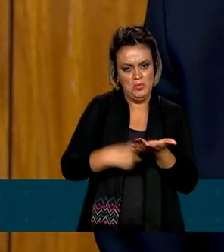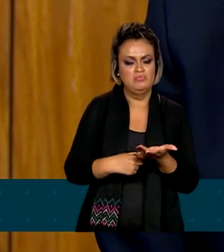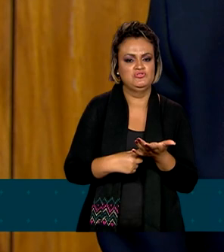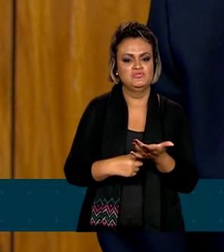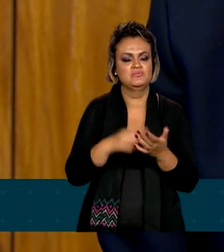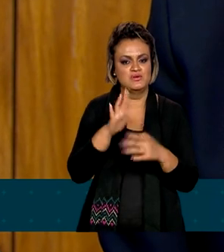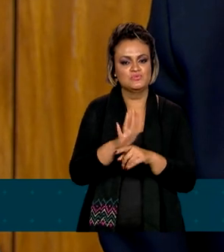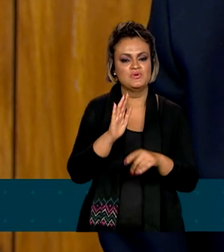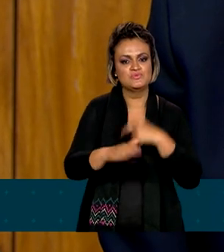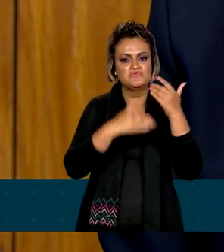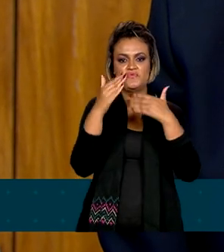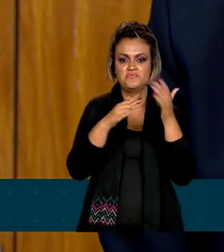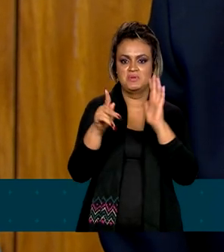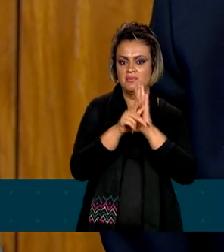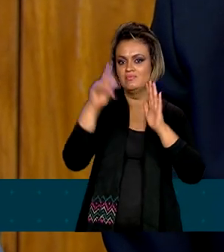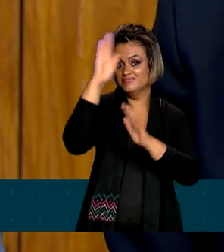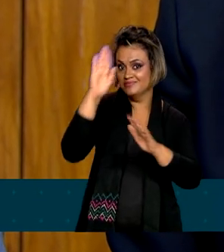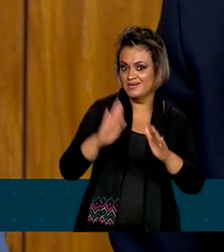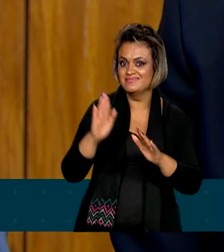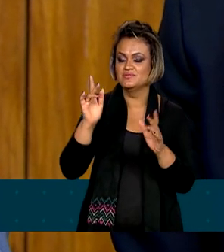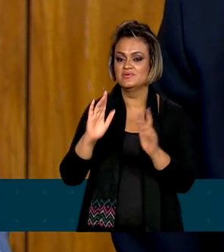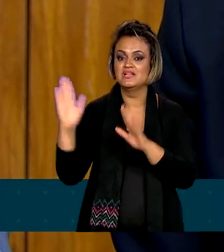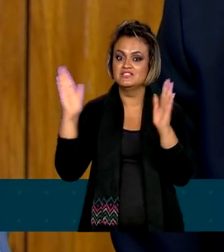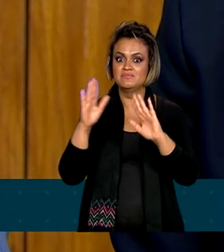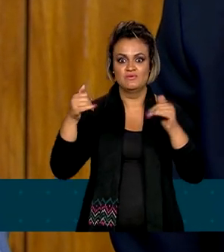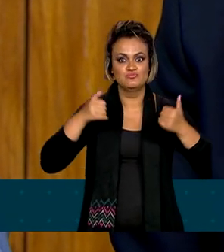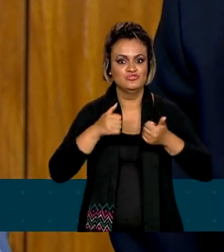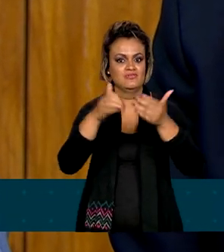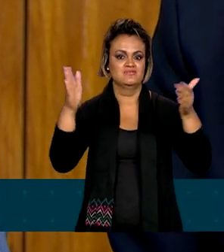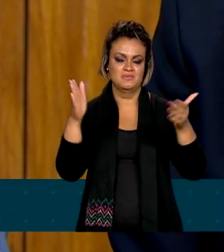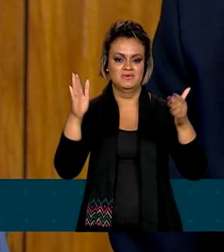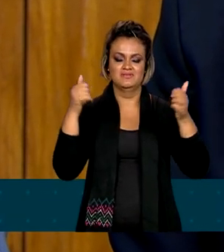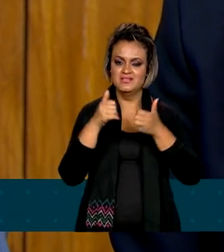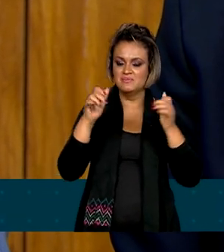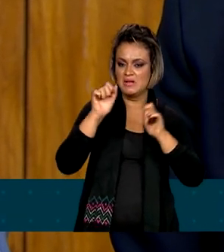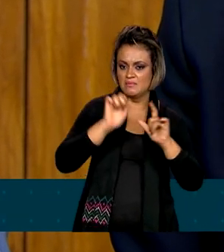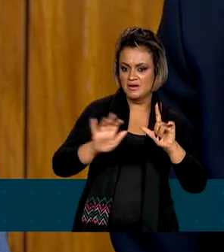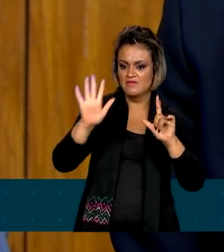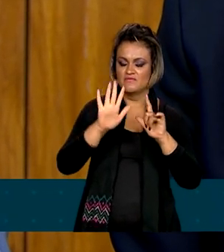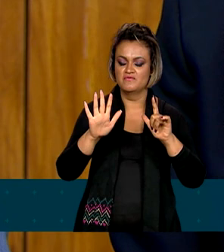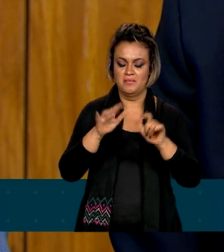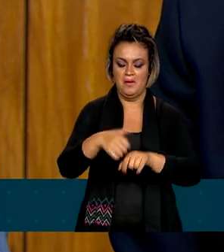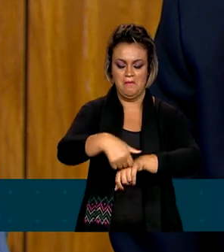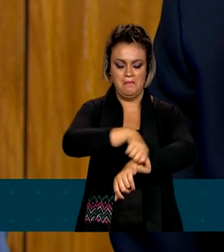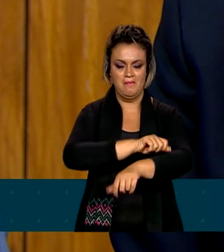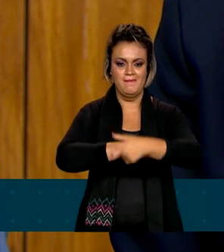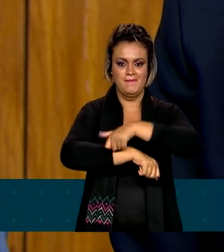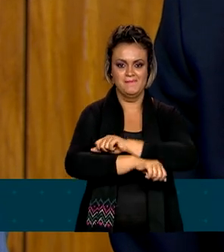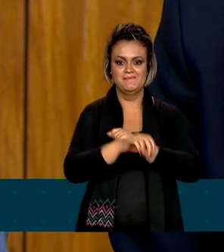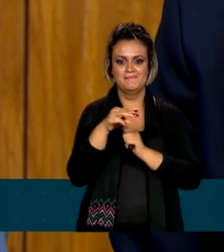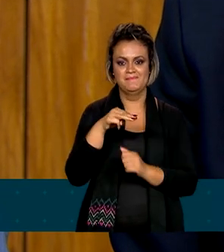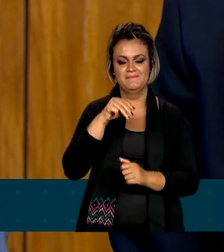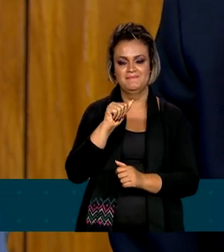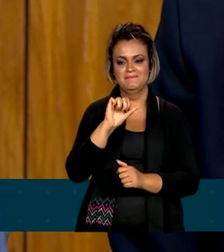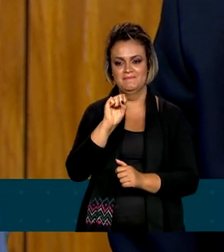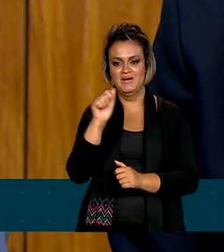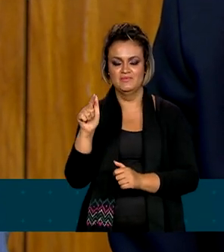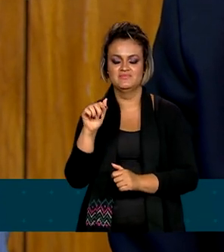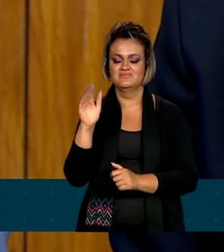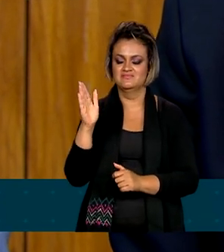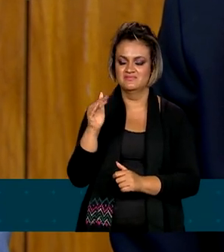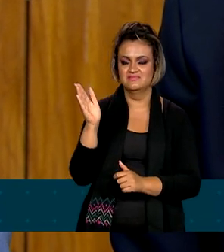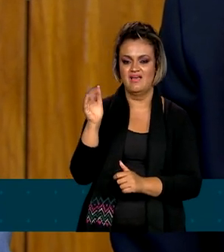com o desenvolvimento do nosso país nesse momento de lançamento da plataforma Mãos à Obra e anúncio de reajuste